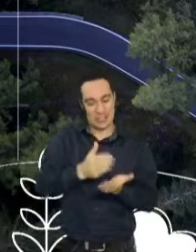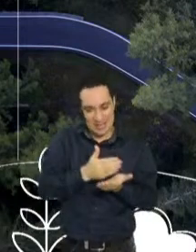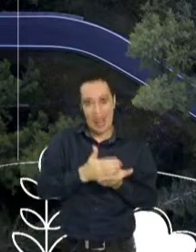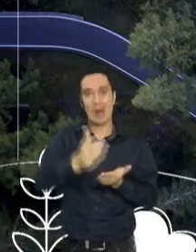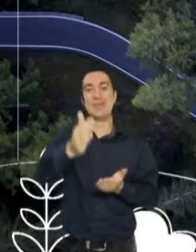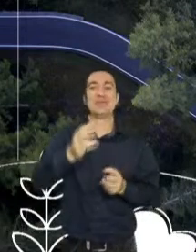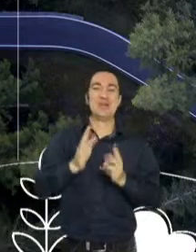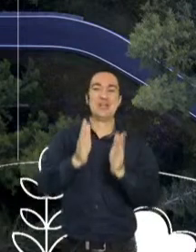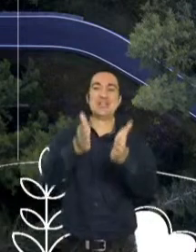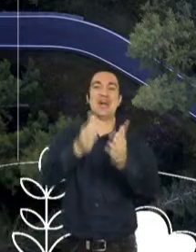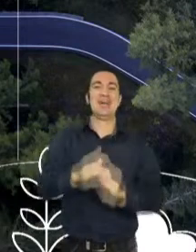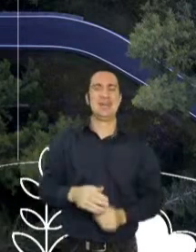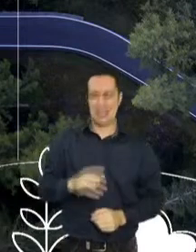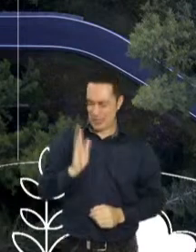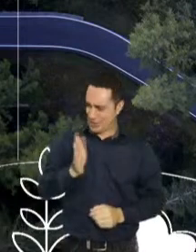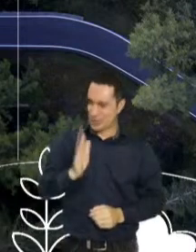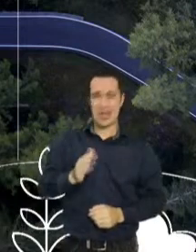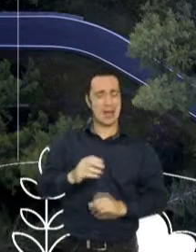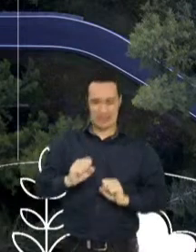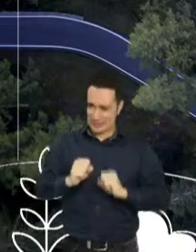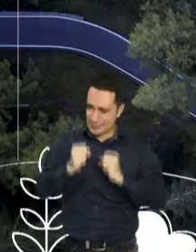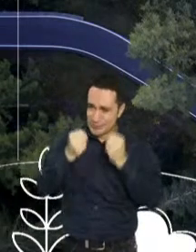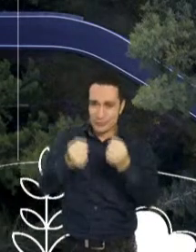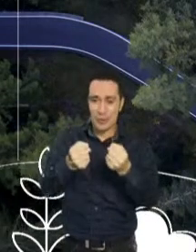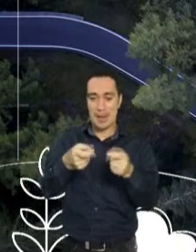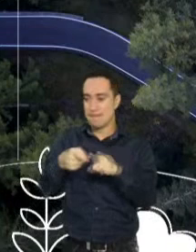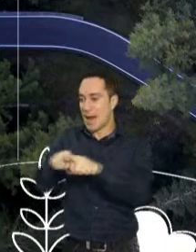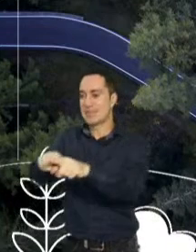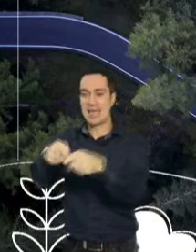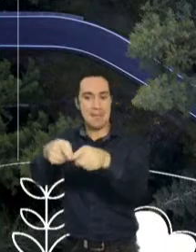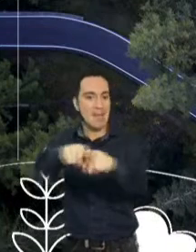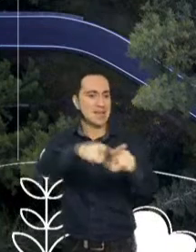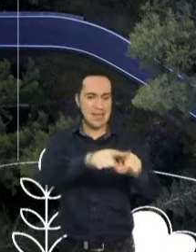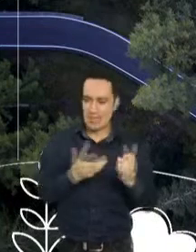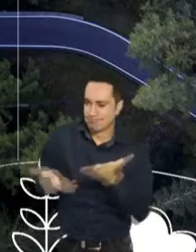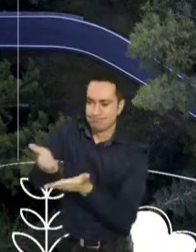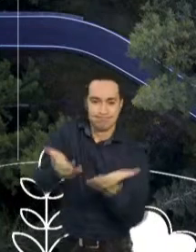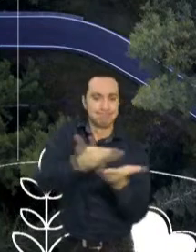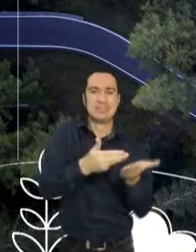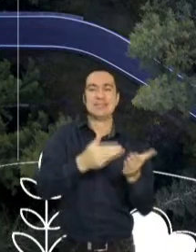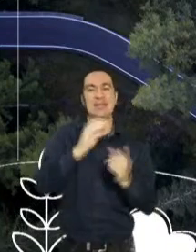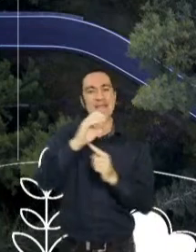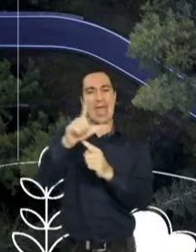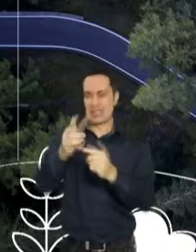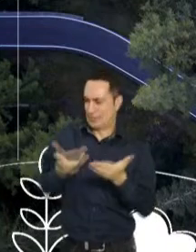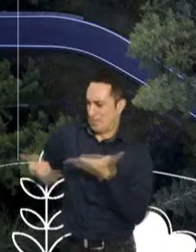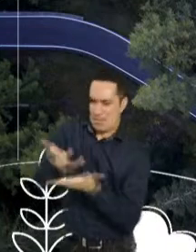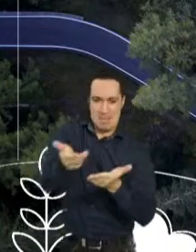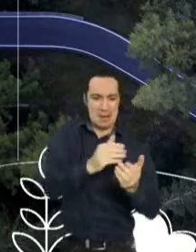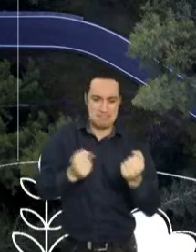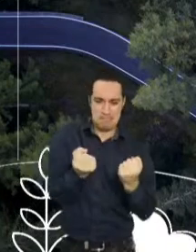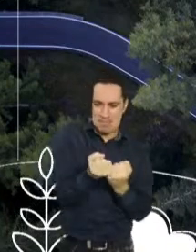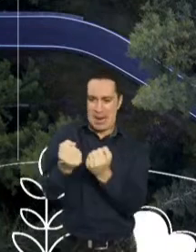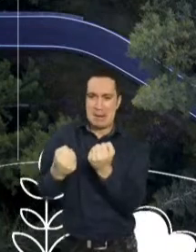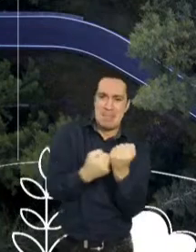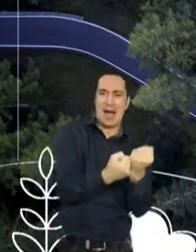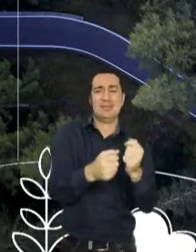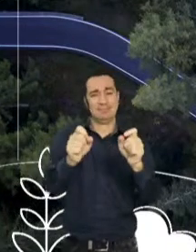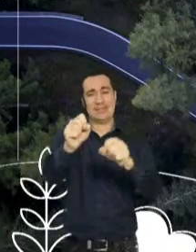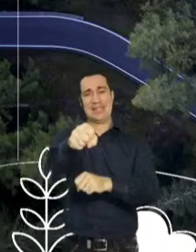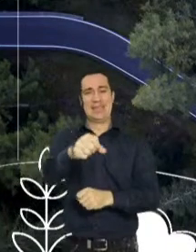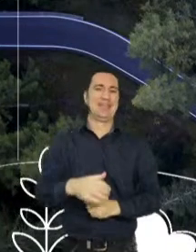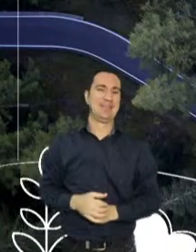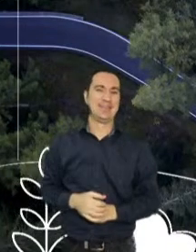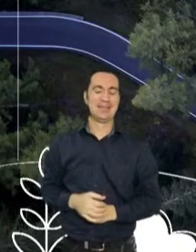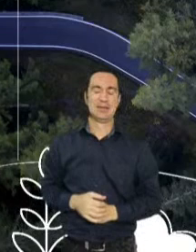acontecendo, mas que estamos fazendo isso em parceria com muitos stakeholders. Então, por razões